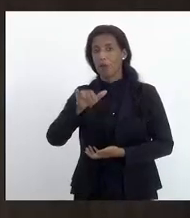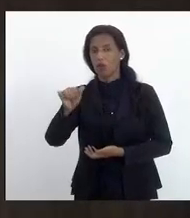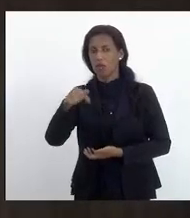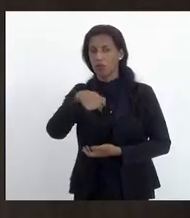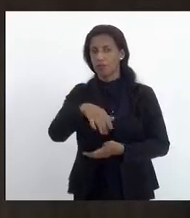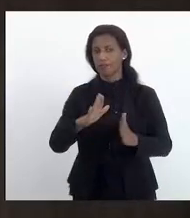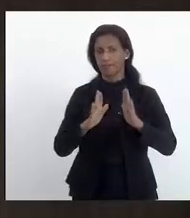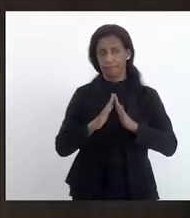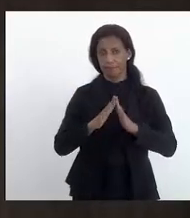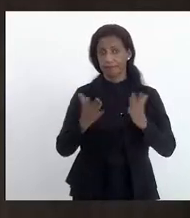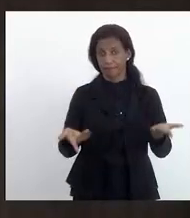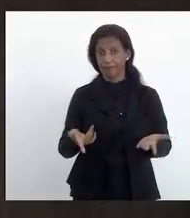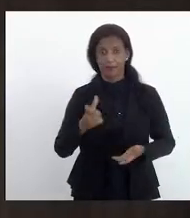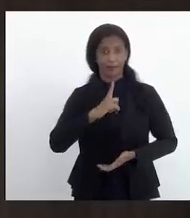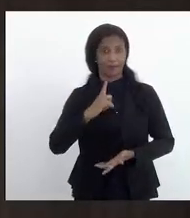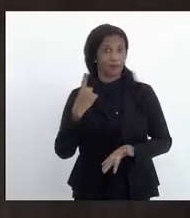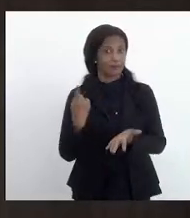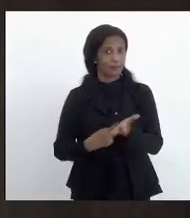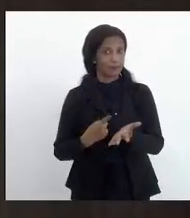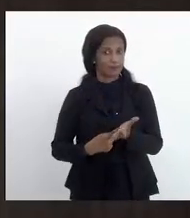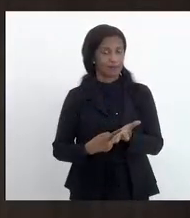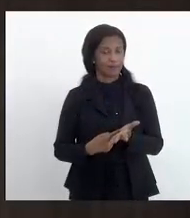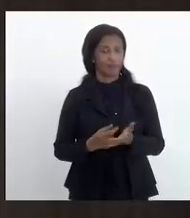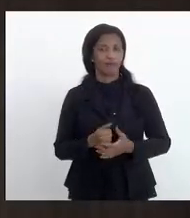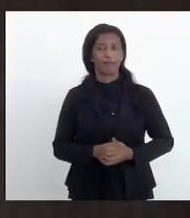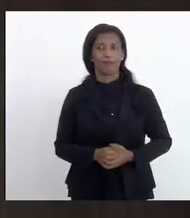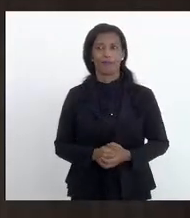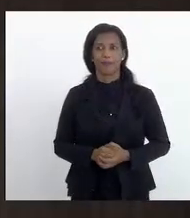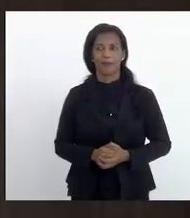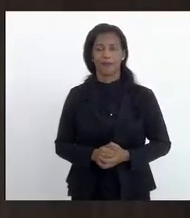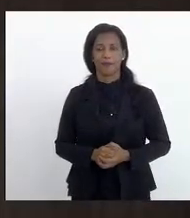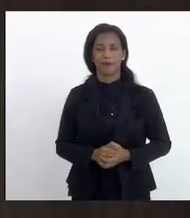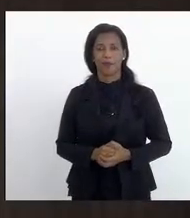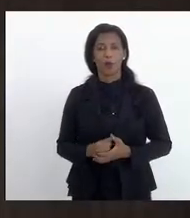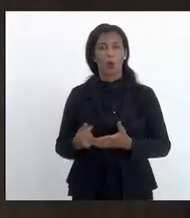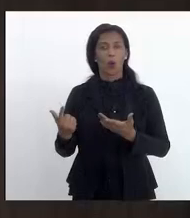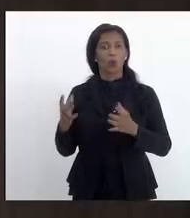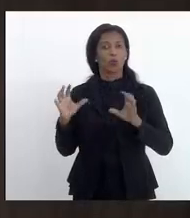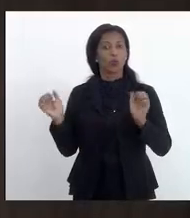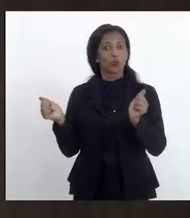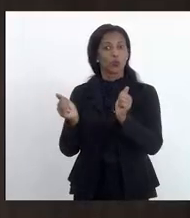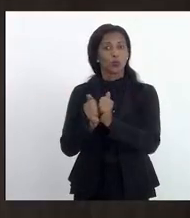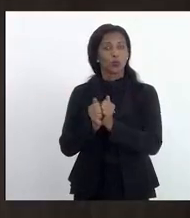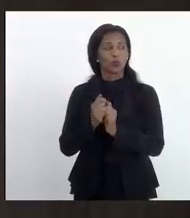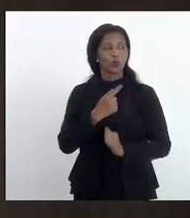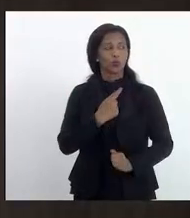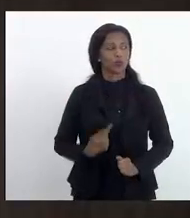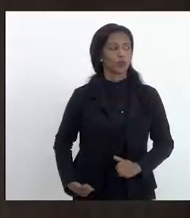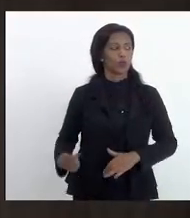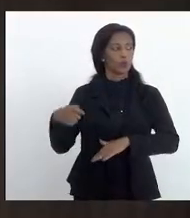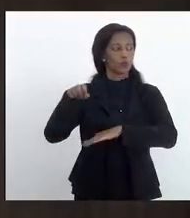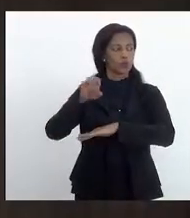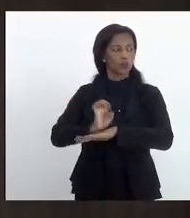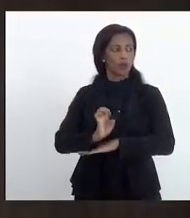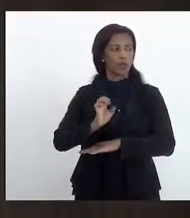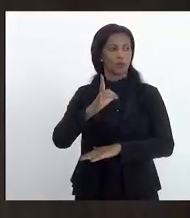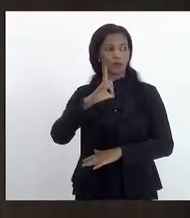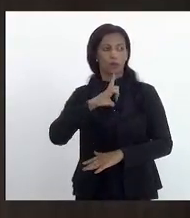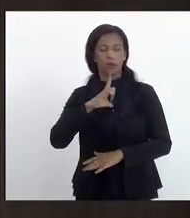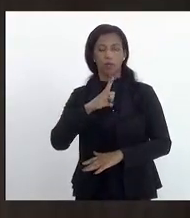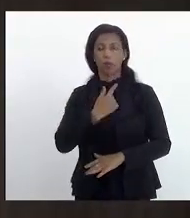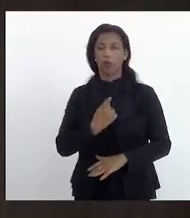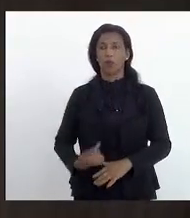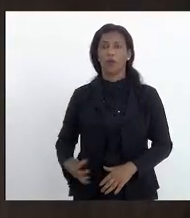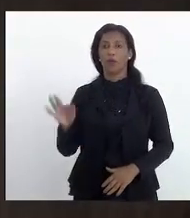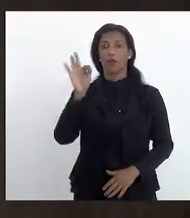casa, e que, por óbvio, tem a ver efetivamente com o acordo que o governo do Estado tem com o governo